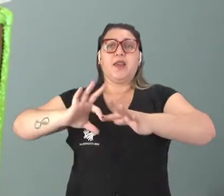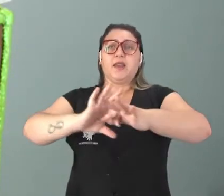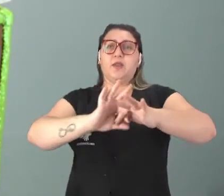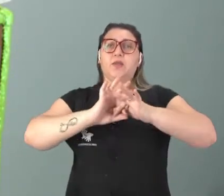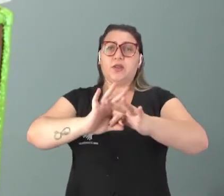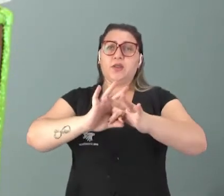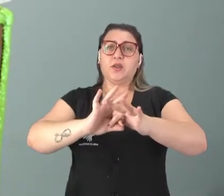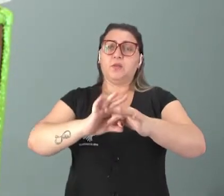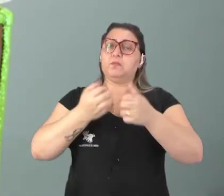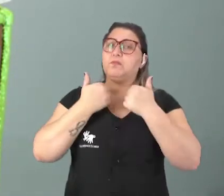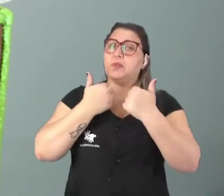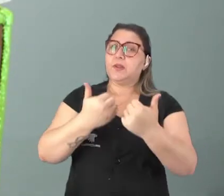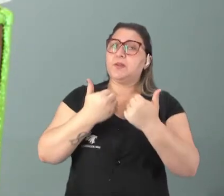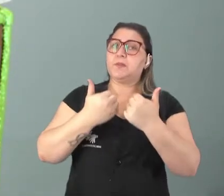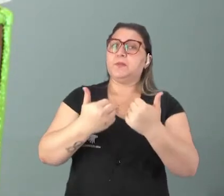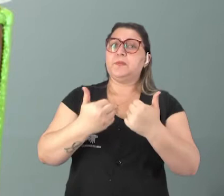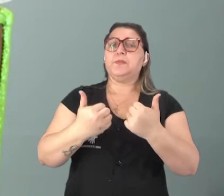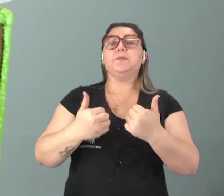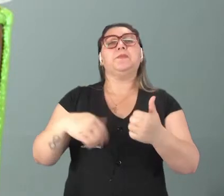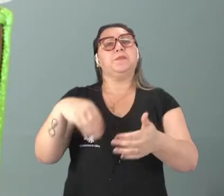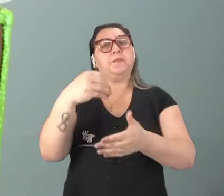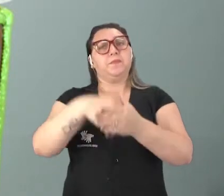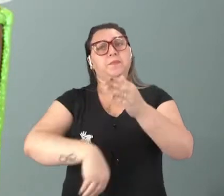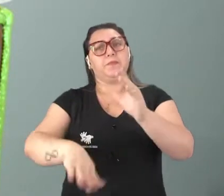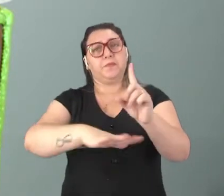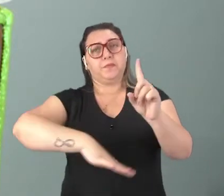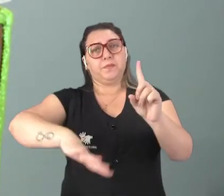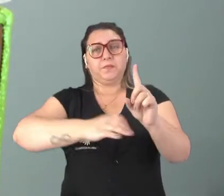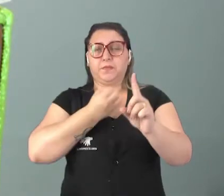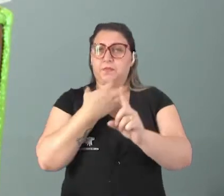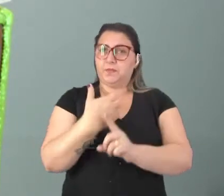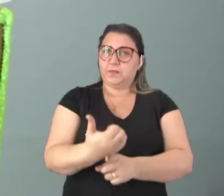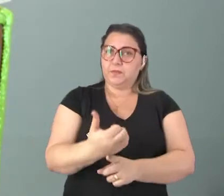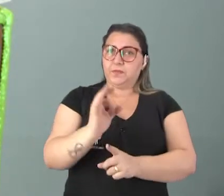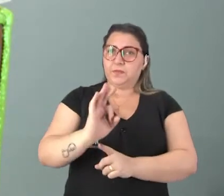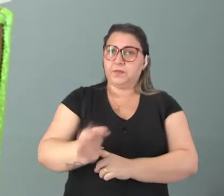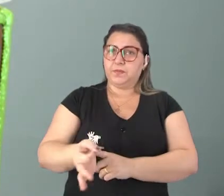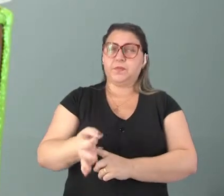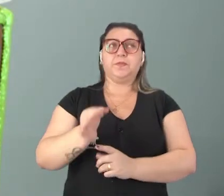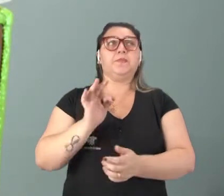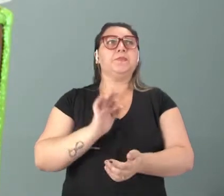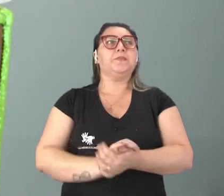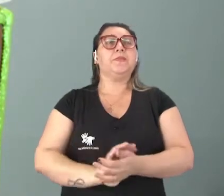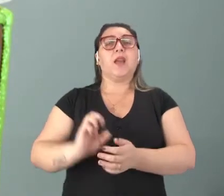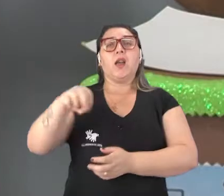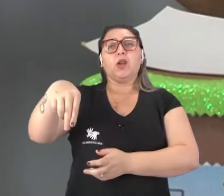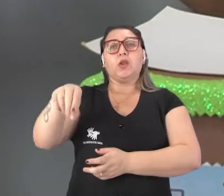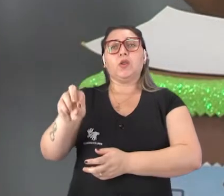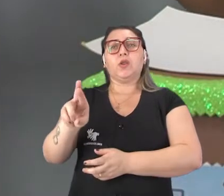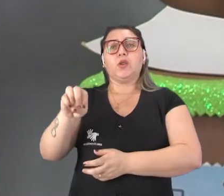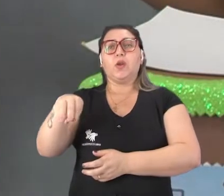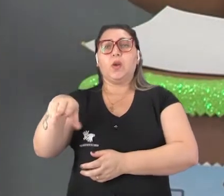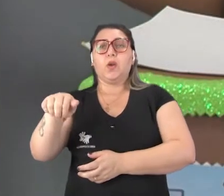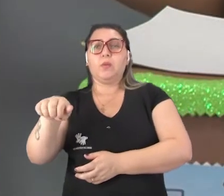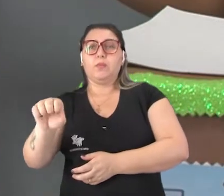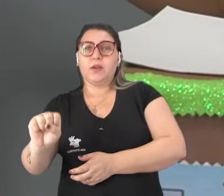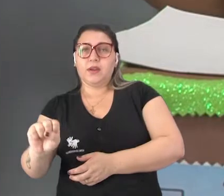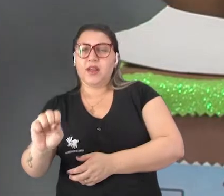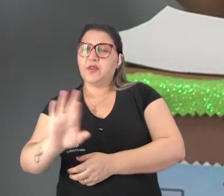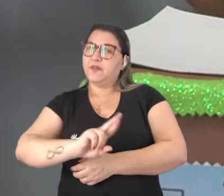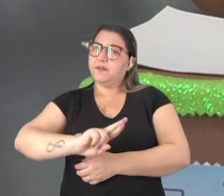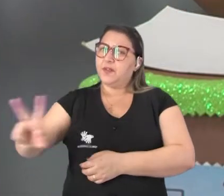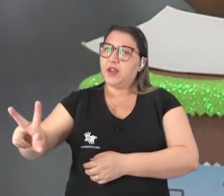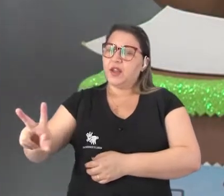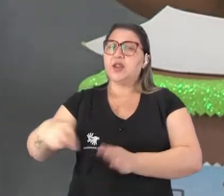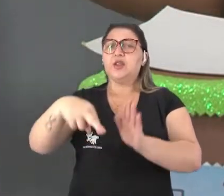convivermos bem, né, na sociedade, certinho? E normas. Será que norma é